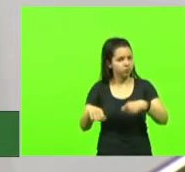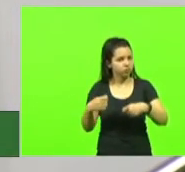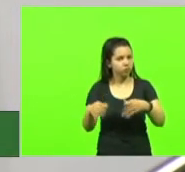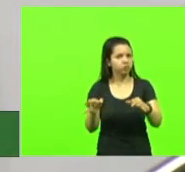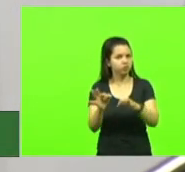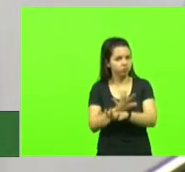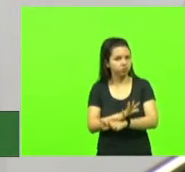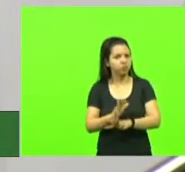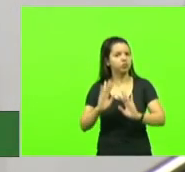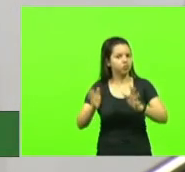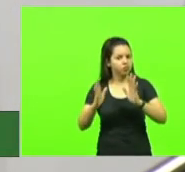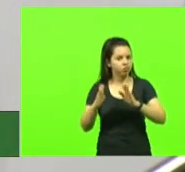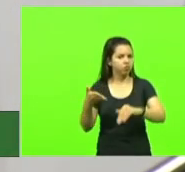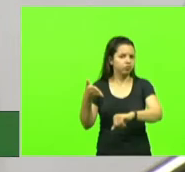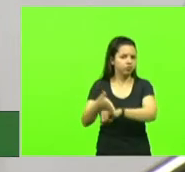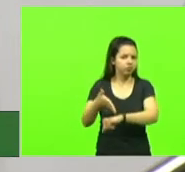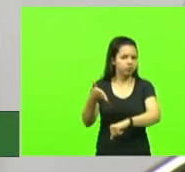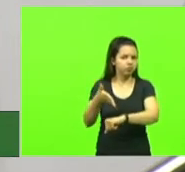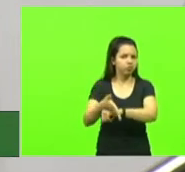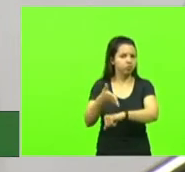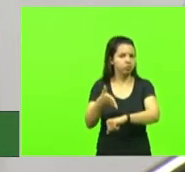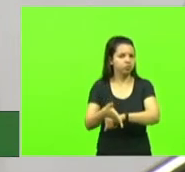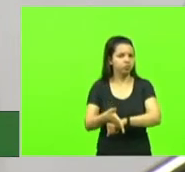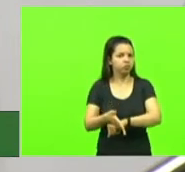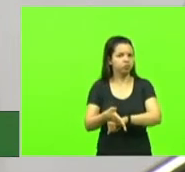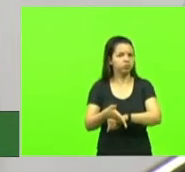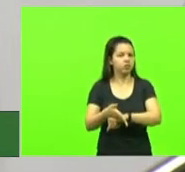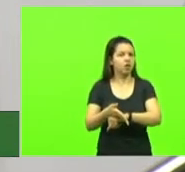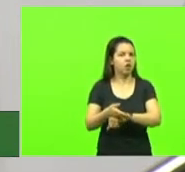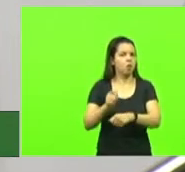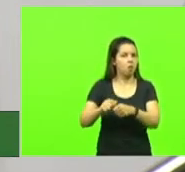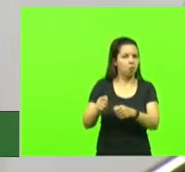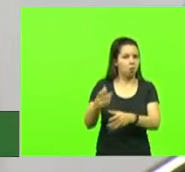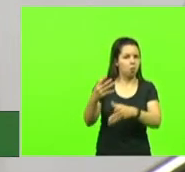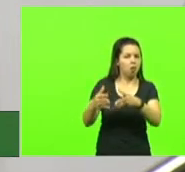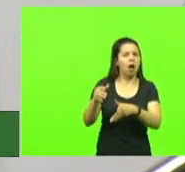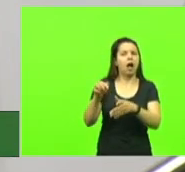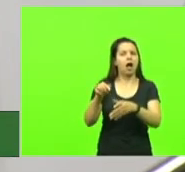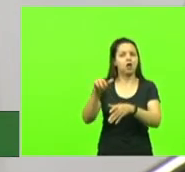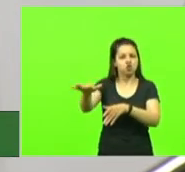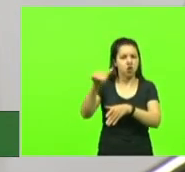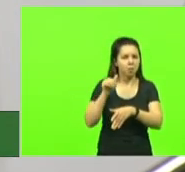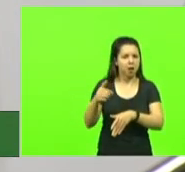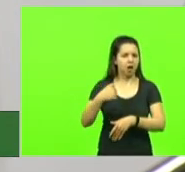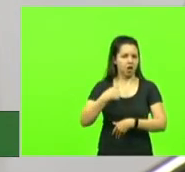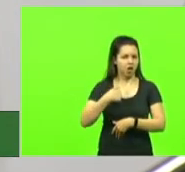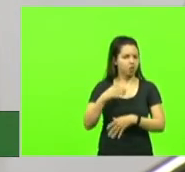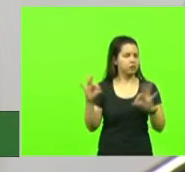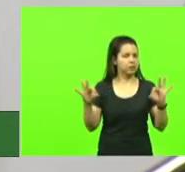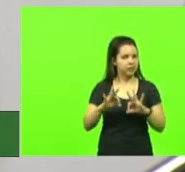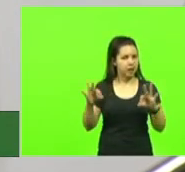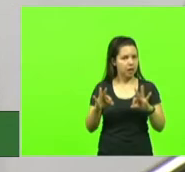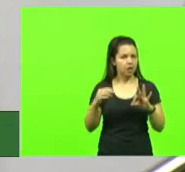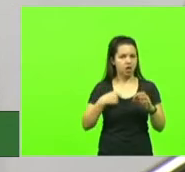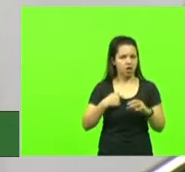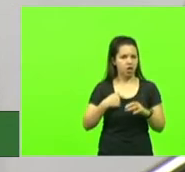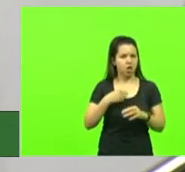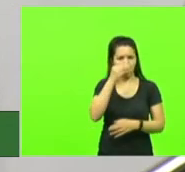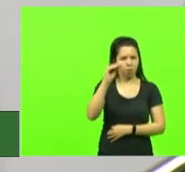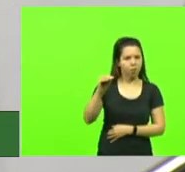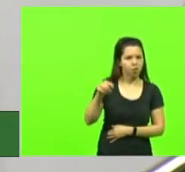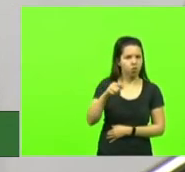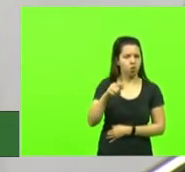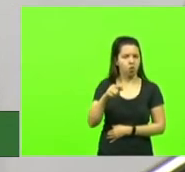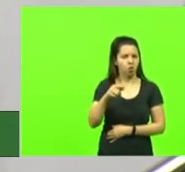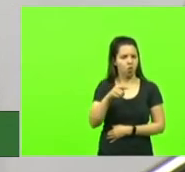lá várias vezes e não mandaram nenhum sinal de fumaça. Deputado Márcio Machado, e em momento nenhum fui desrespeitoso com o governador do Estado, em nenhum momento